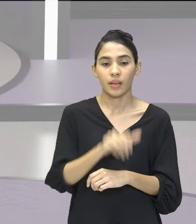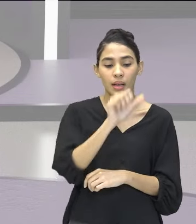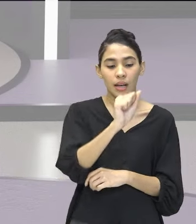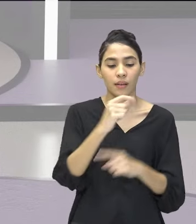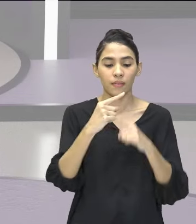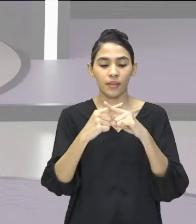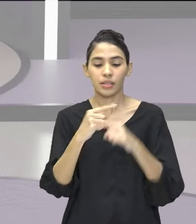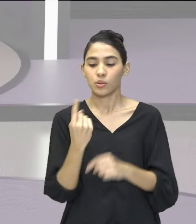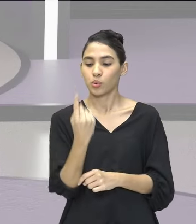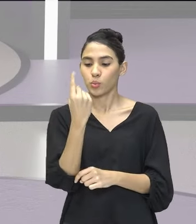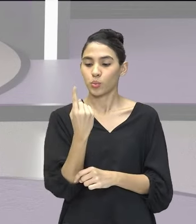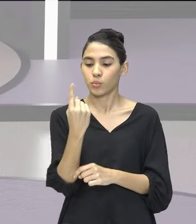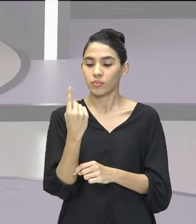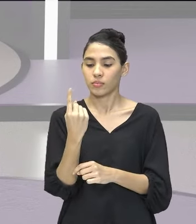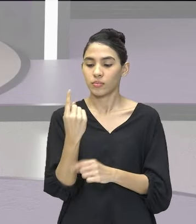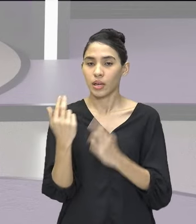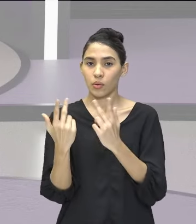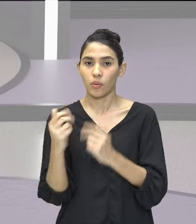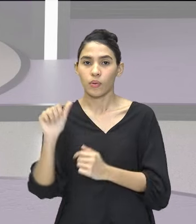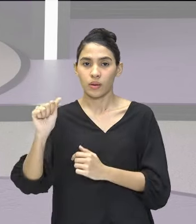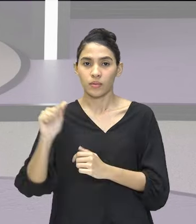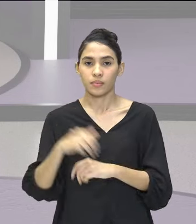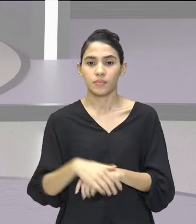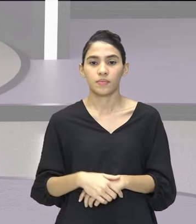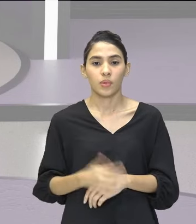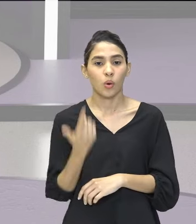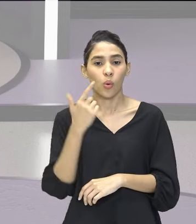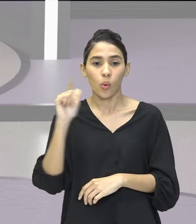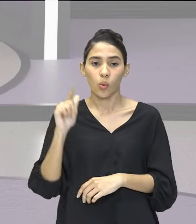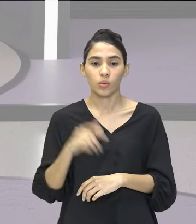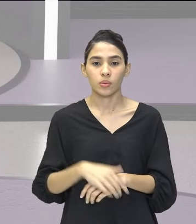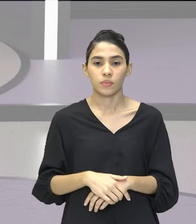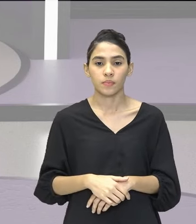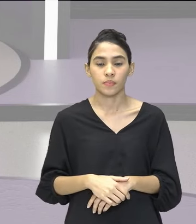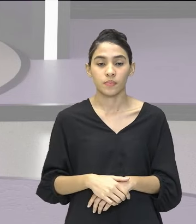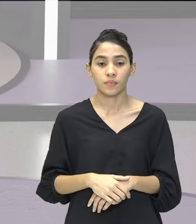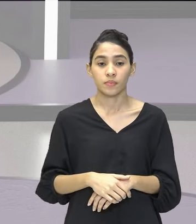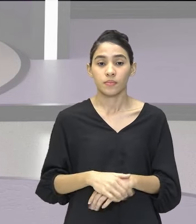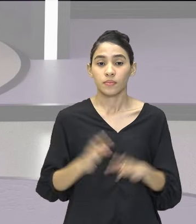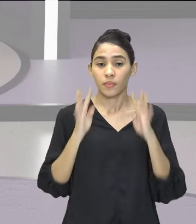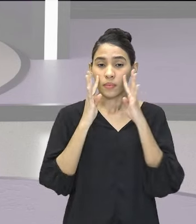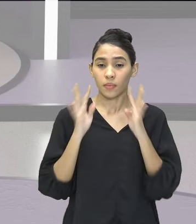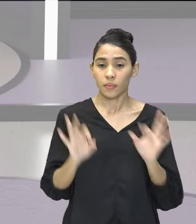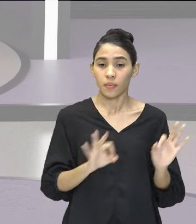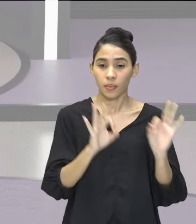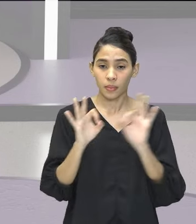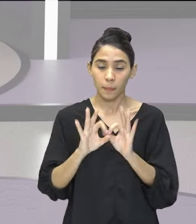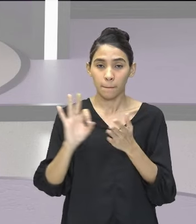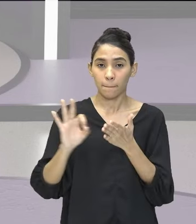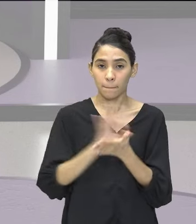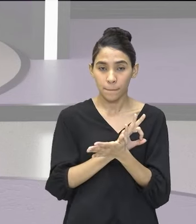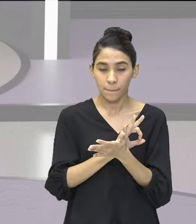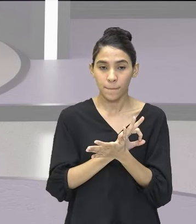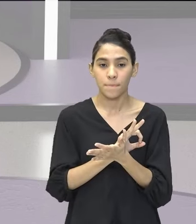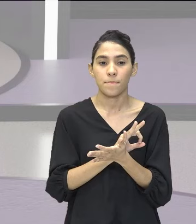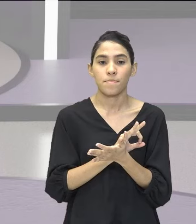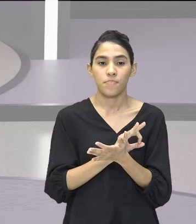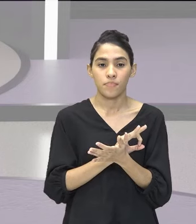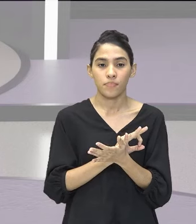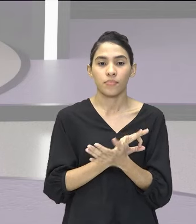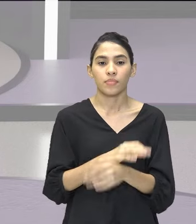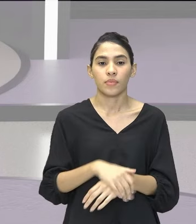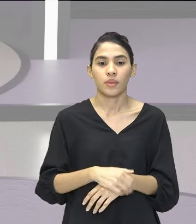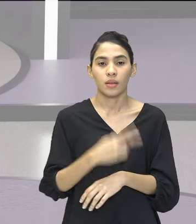A. A próxima observação nos diz o seguinte, observe tudo, tome nota aí,